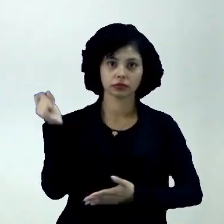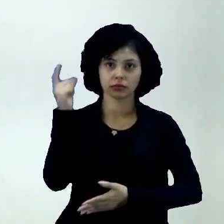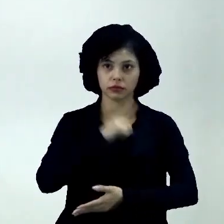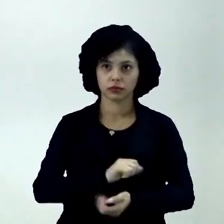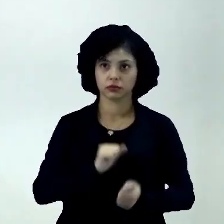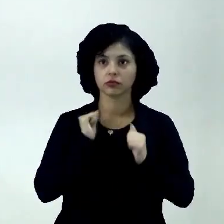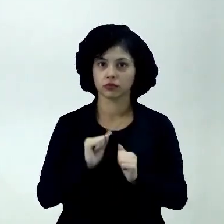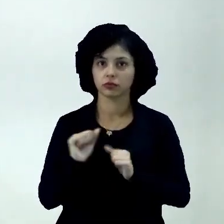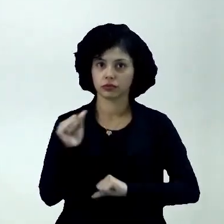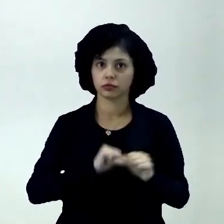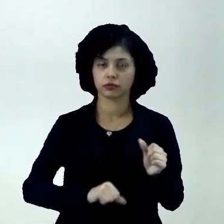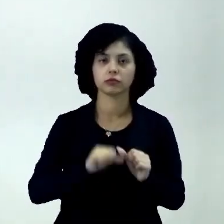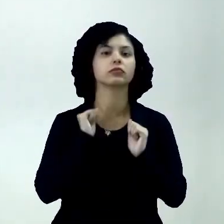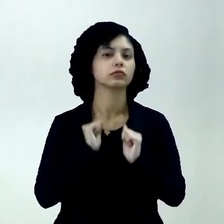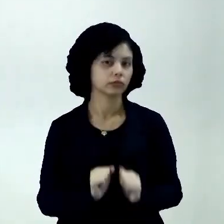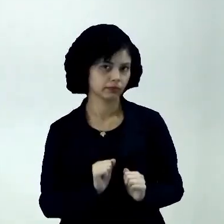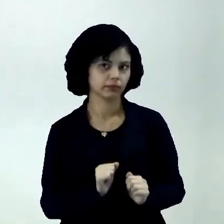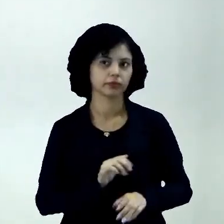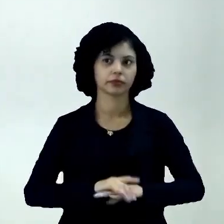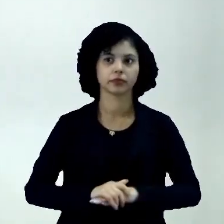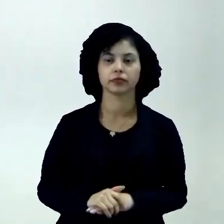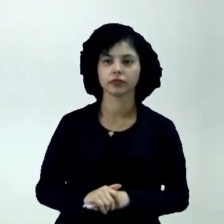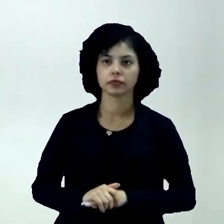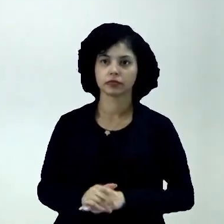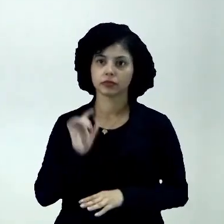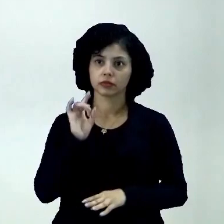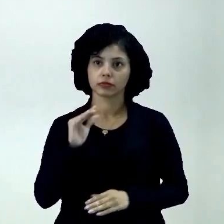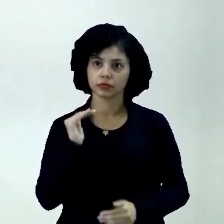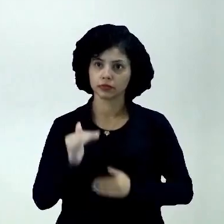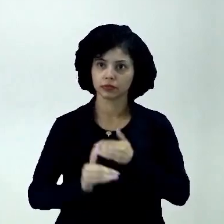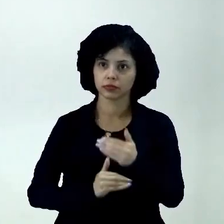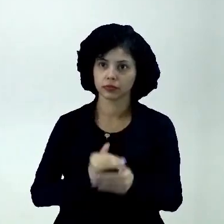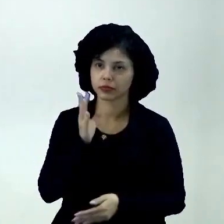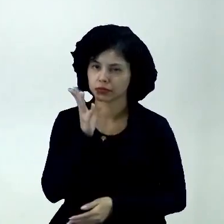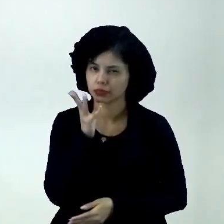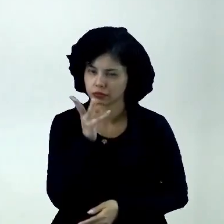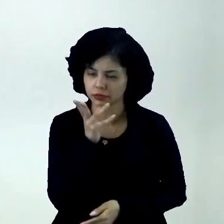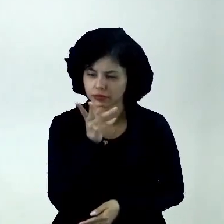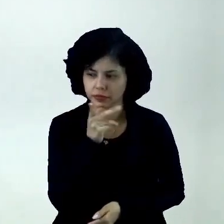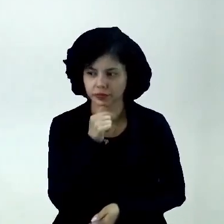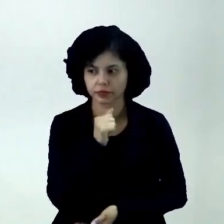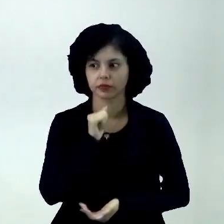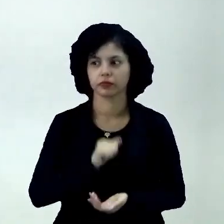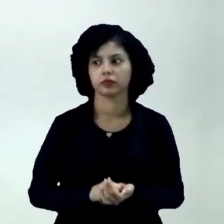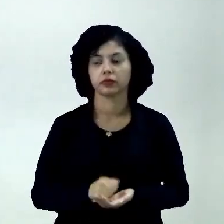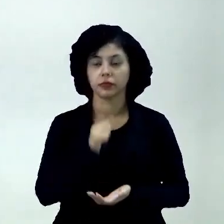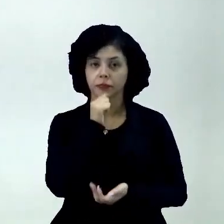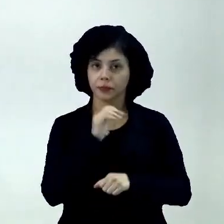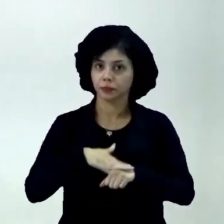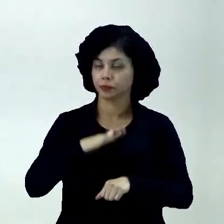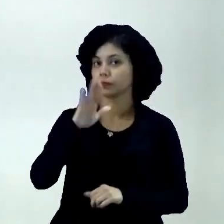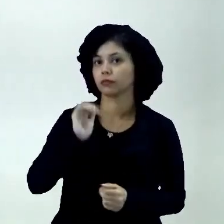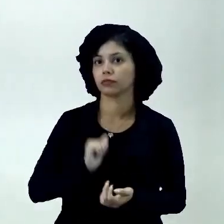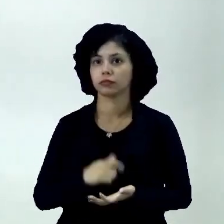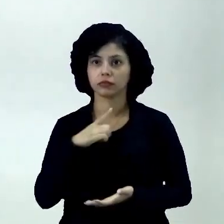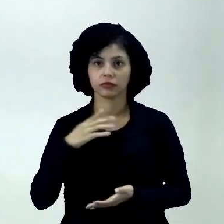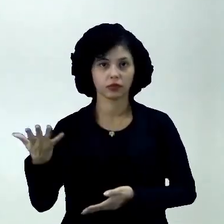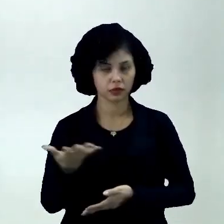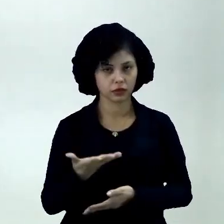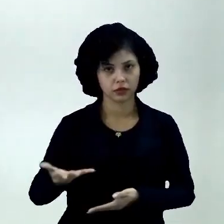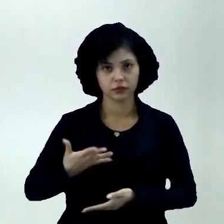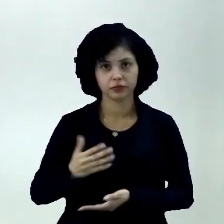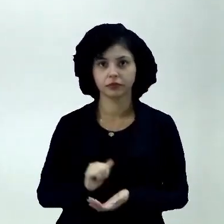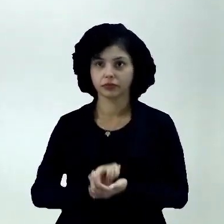Sol pode passar por mudanças? Pode. Só que é um processo muito gradativo. Ainda mais tendo como base